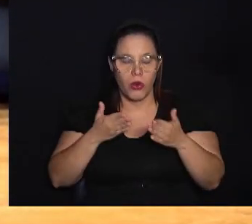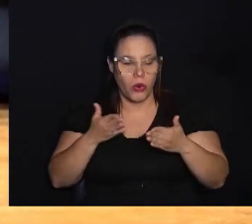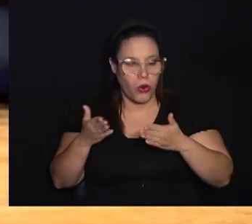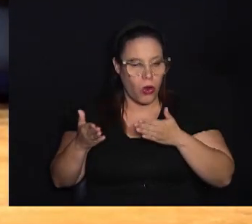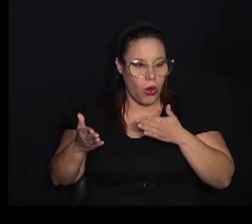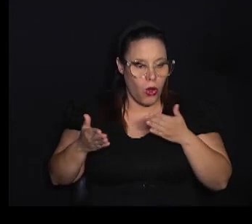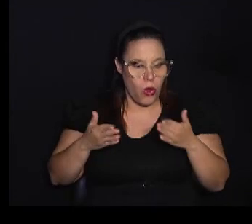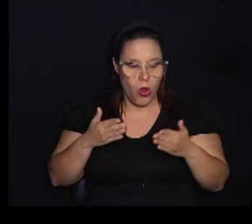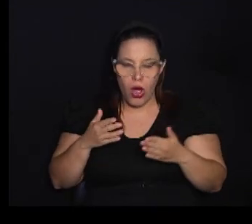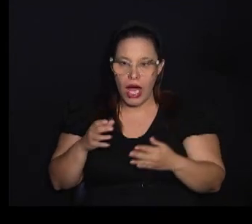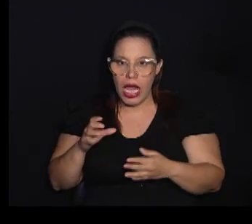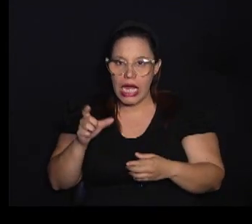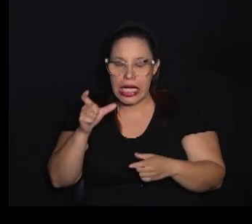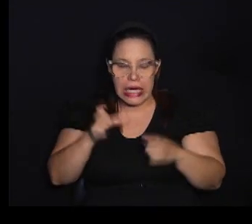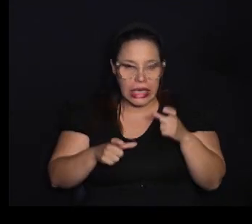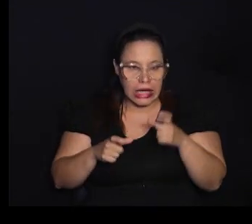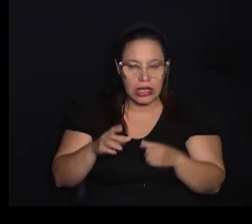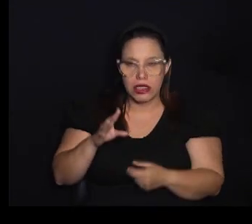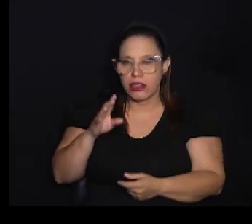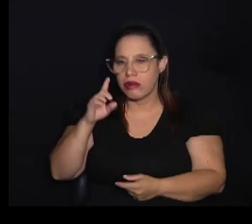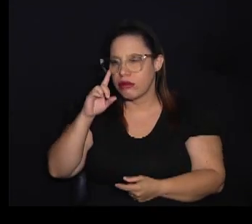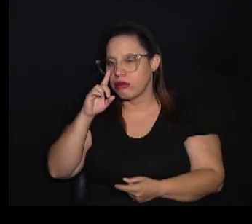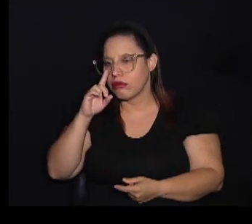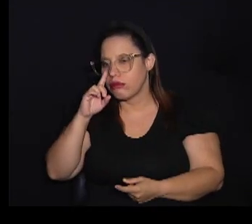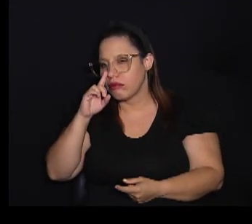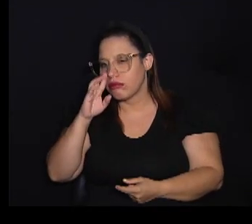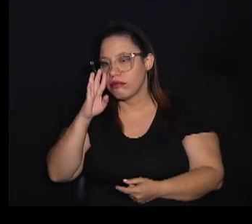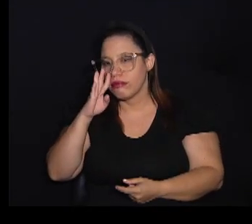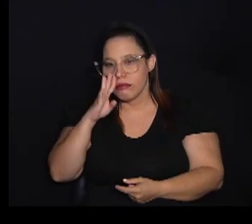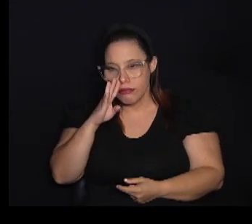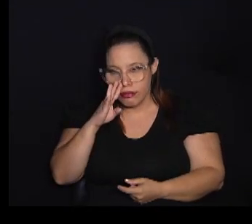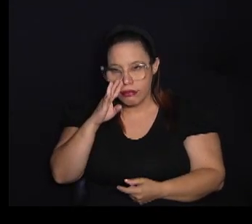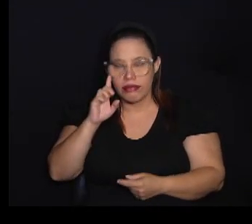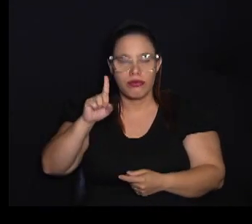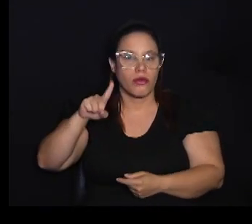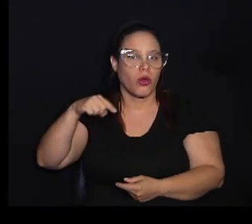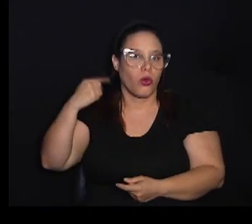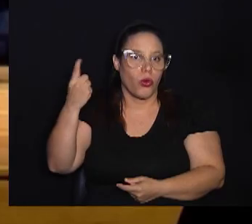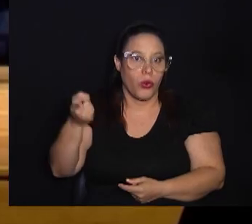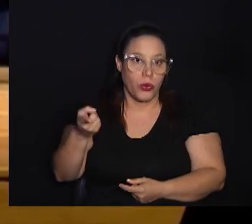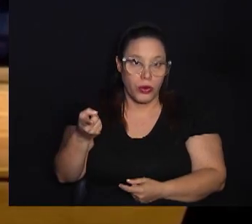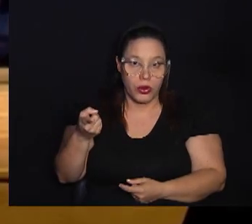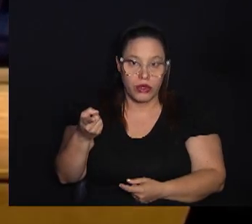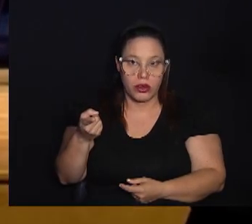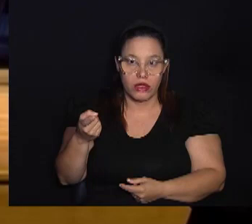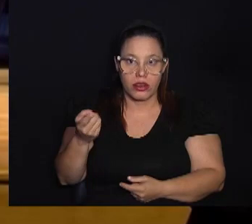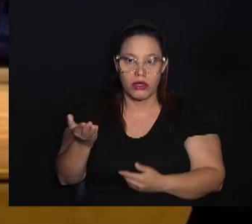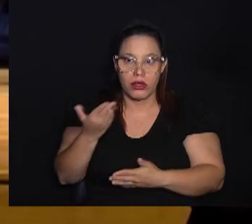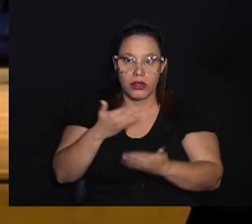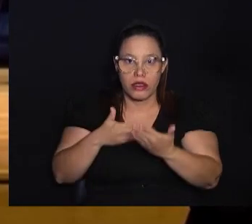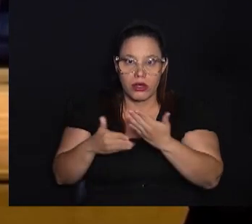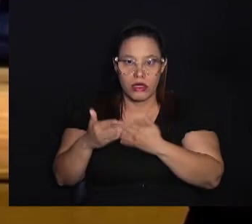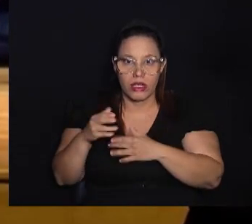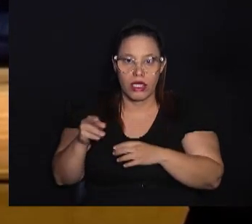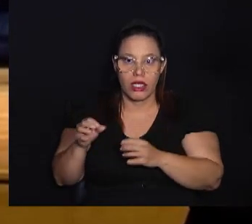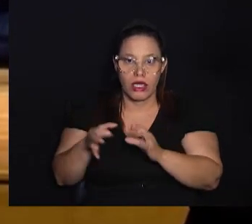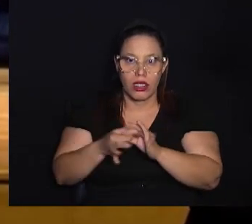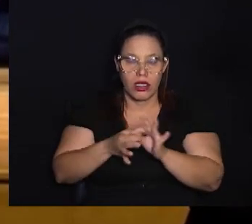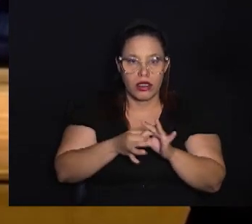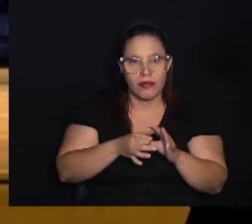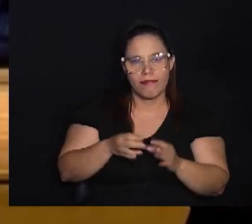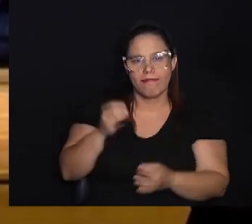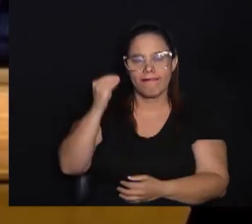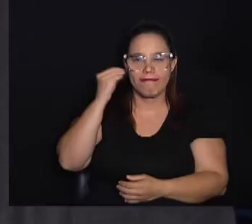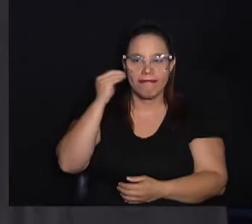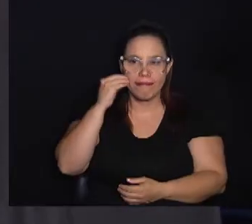casos de sucesso que possam inspirar outras gestões públicas da cultura no estado, promovendo assim o intercâmbio rico em experiências